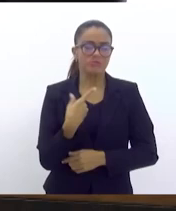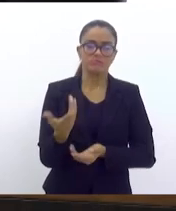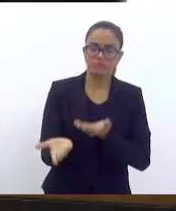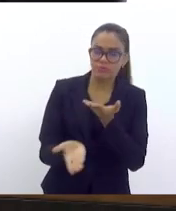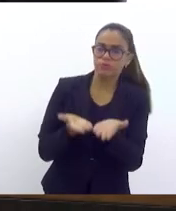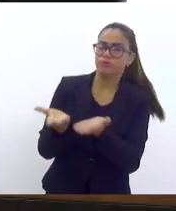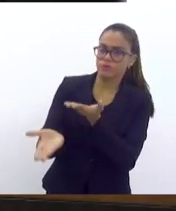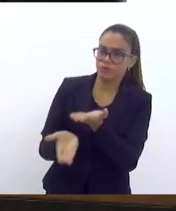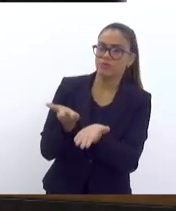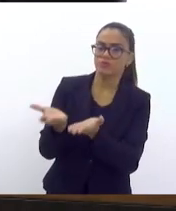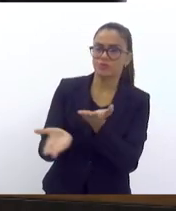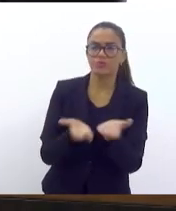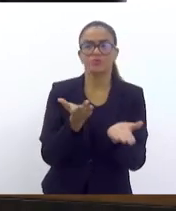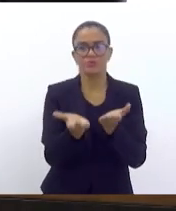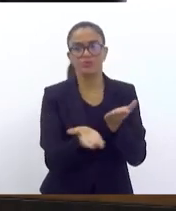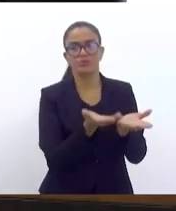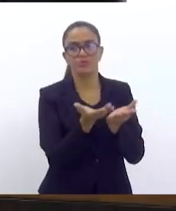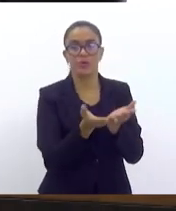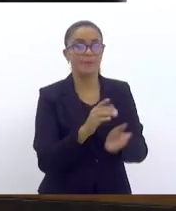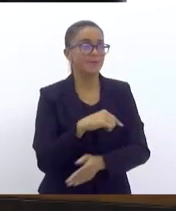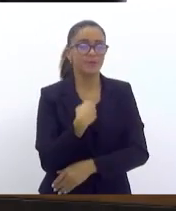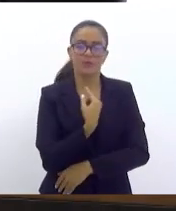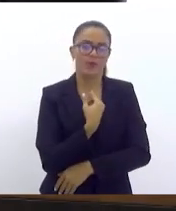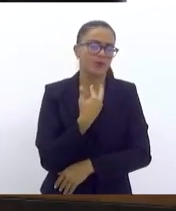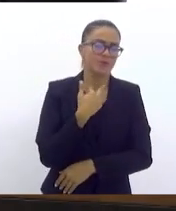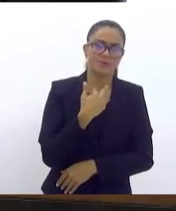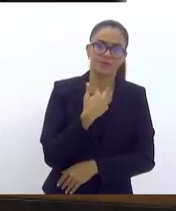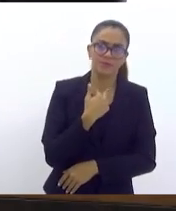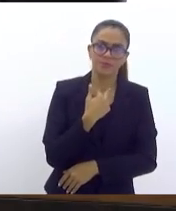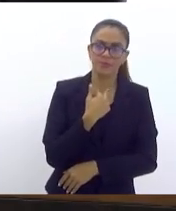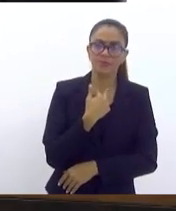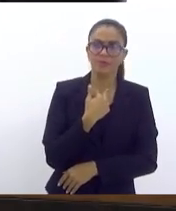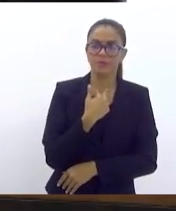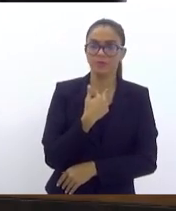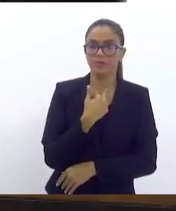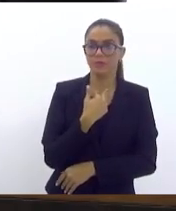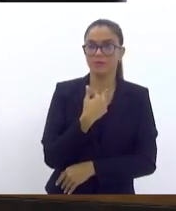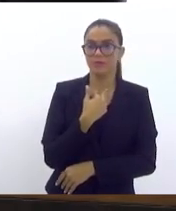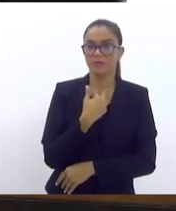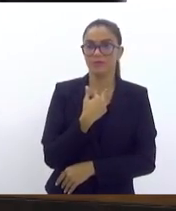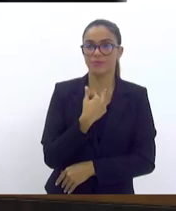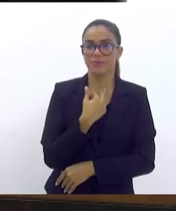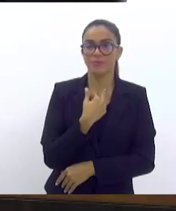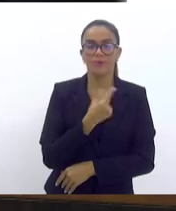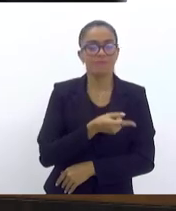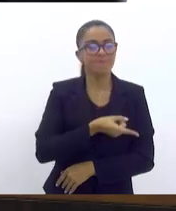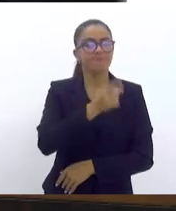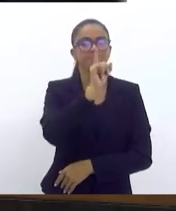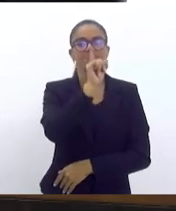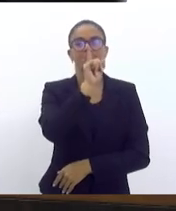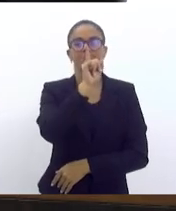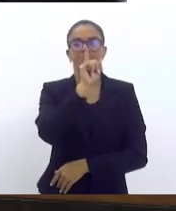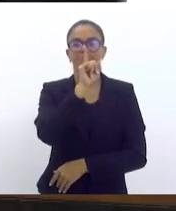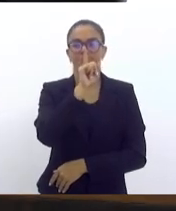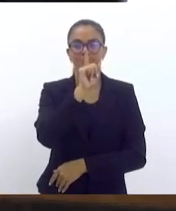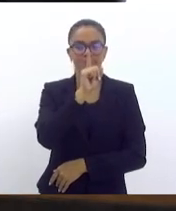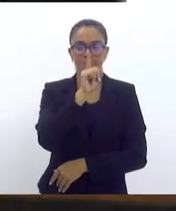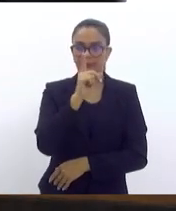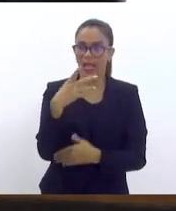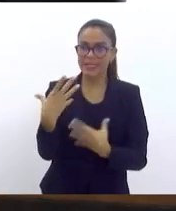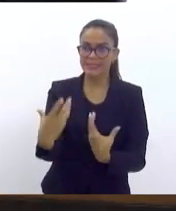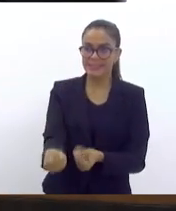Então nós não podemos ficar silenciados com